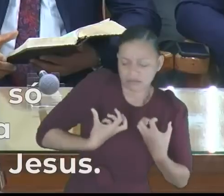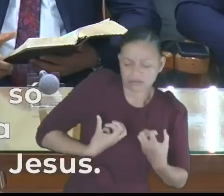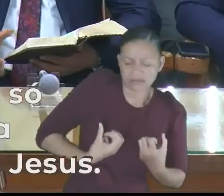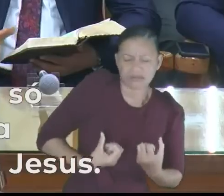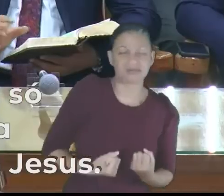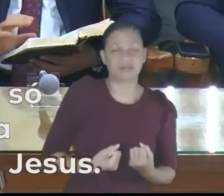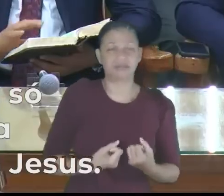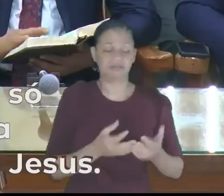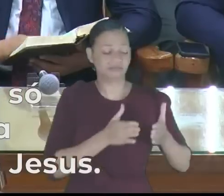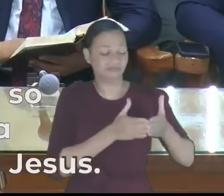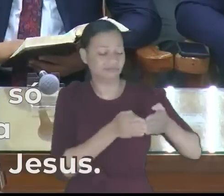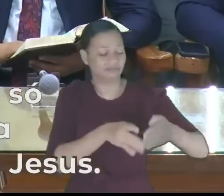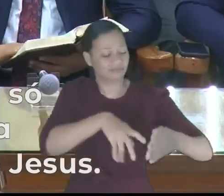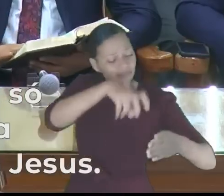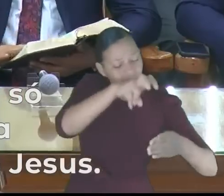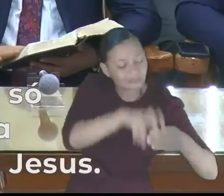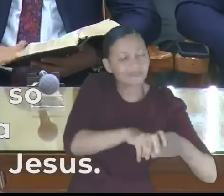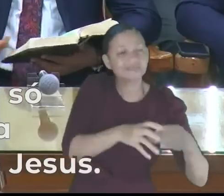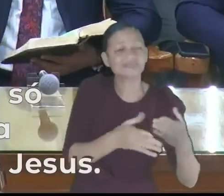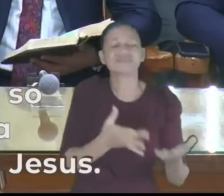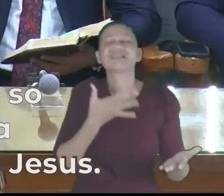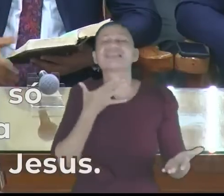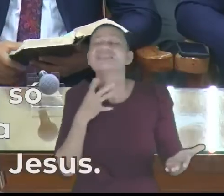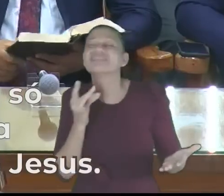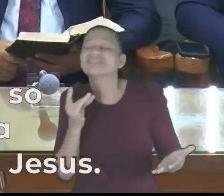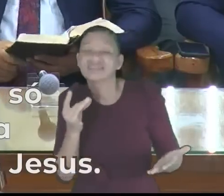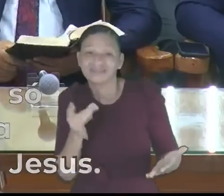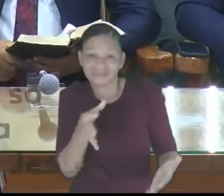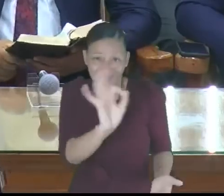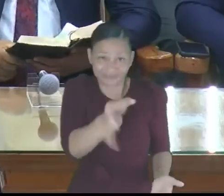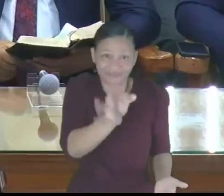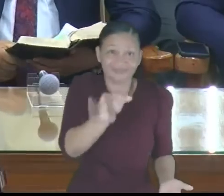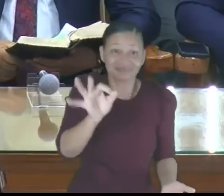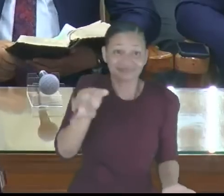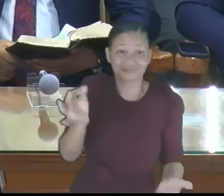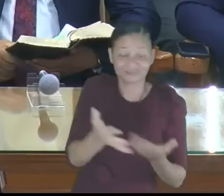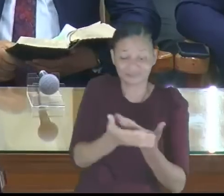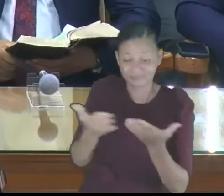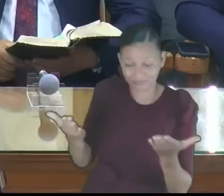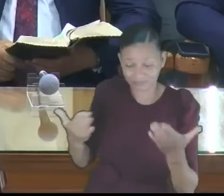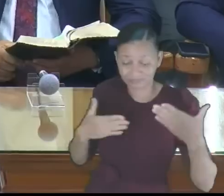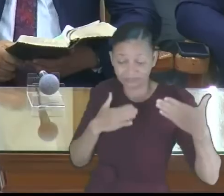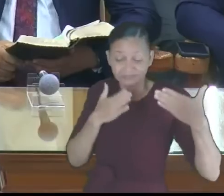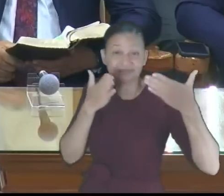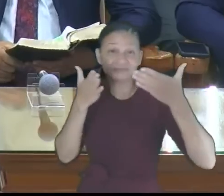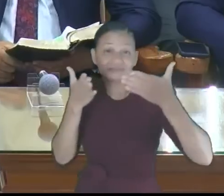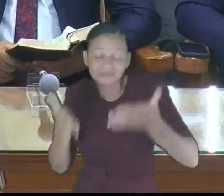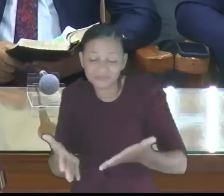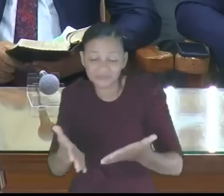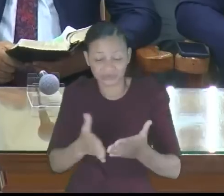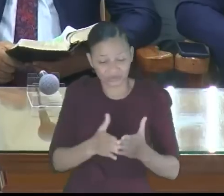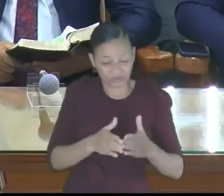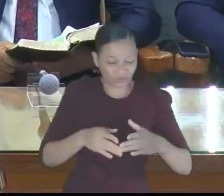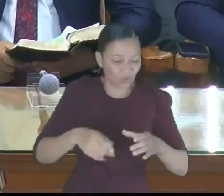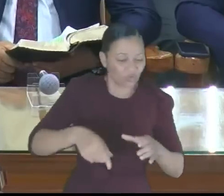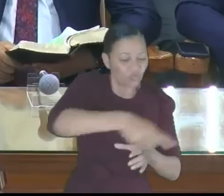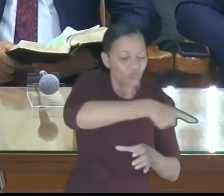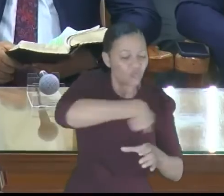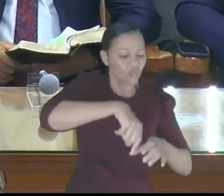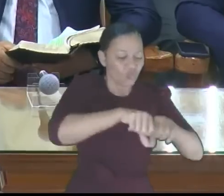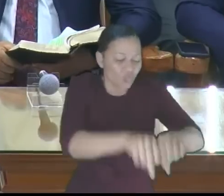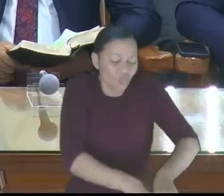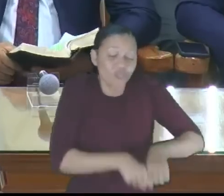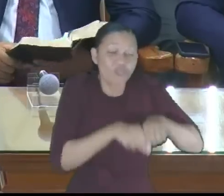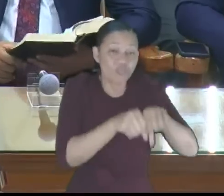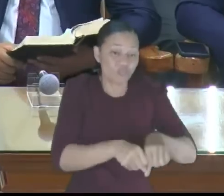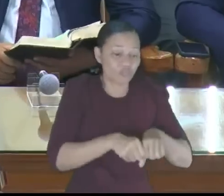do barco, como homem ele teve sede, foi assim ou não foi? Quando ele chegou na beira do poço de Jacó, que foi que ele disse à mulher